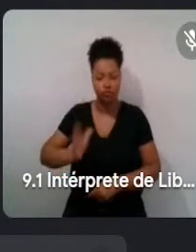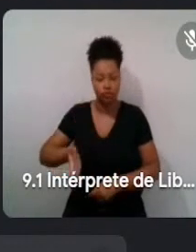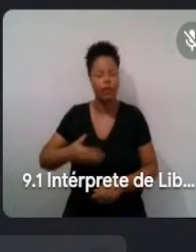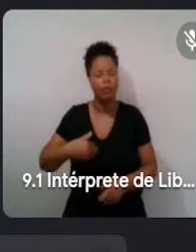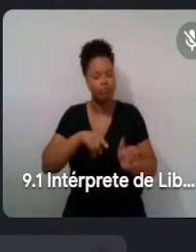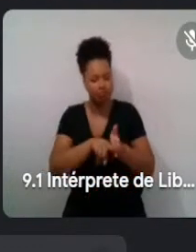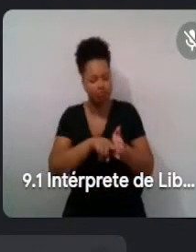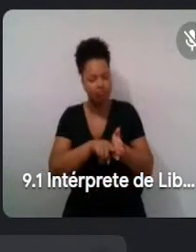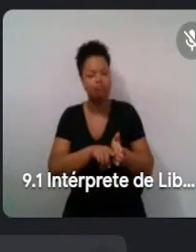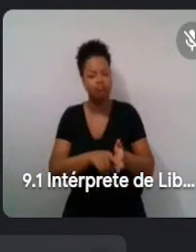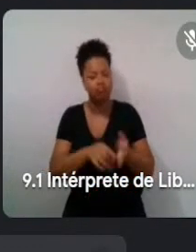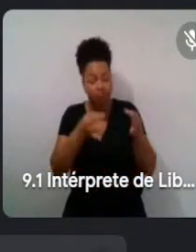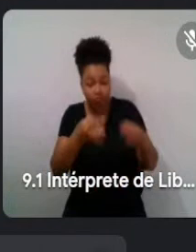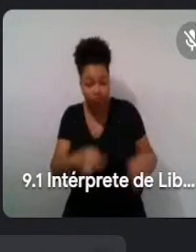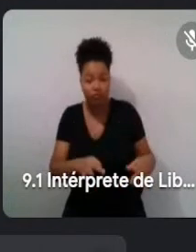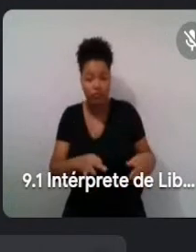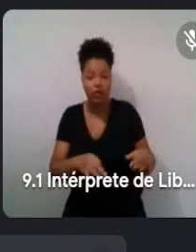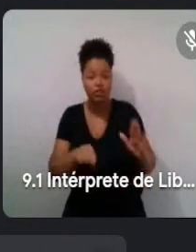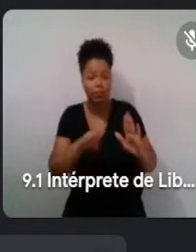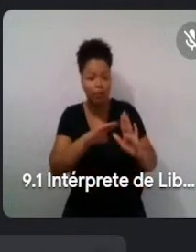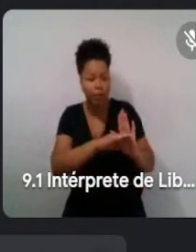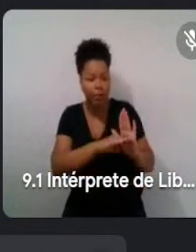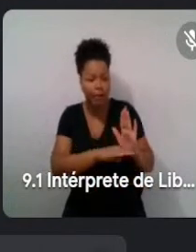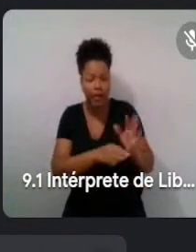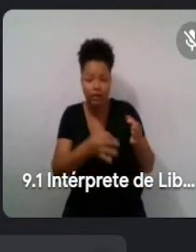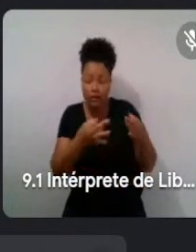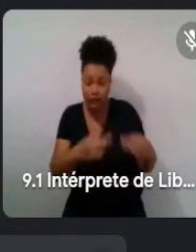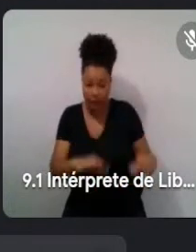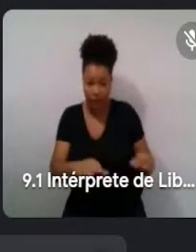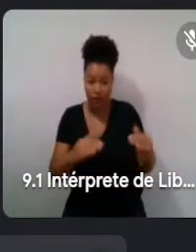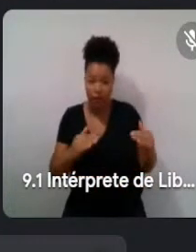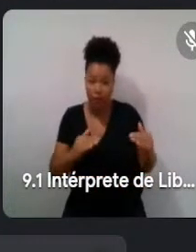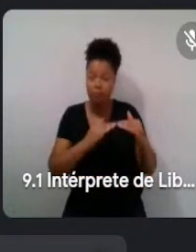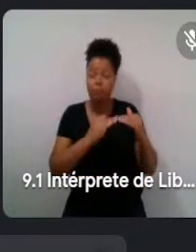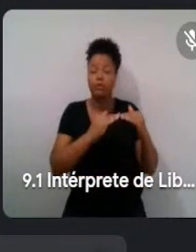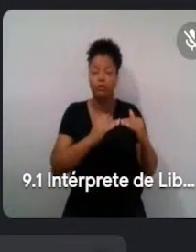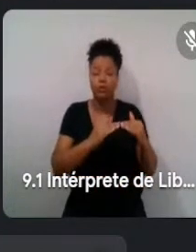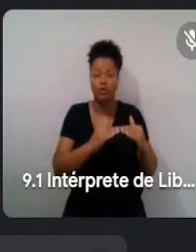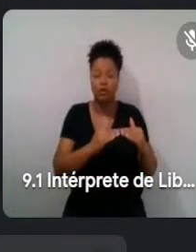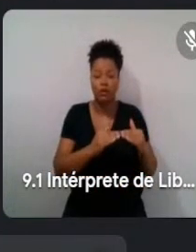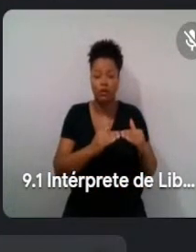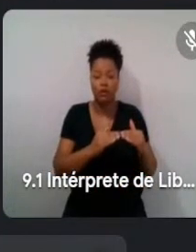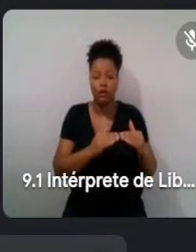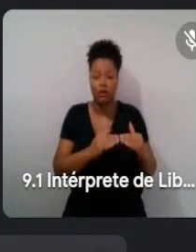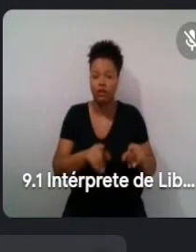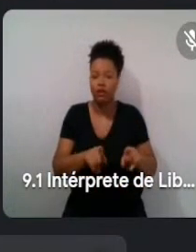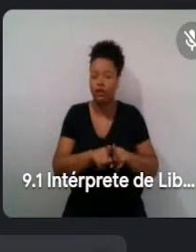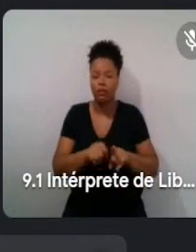preenchendo todos os requisitos para a sua divulgação, não tendo sido, inclusive, impugnada